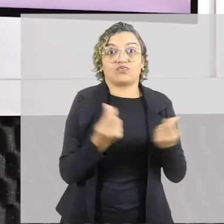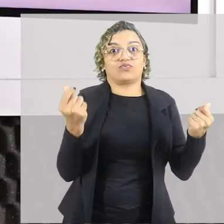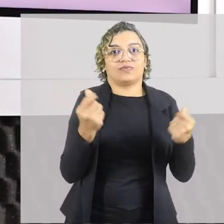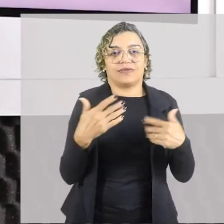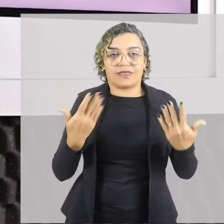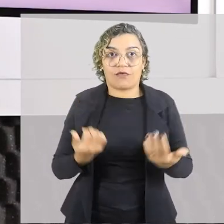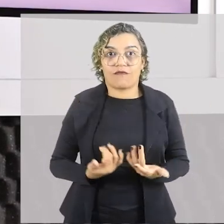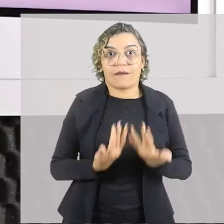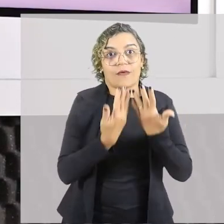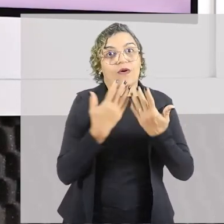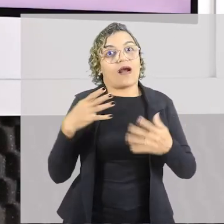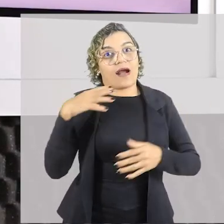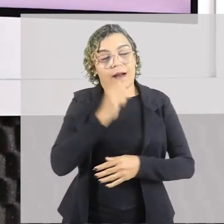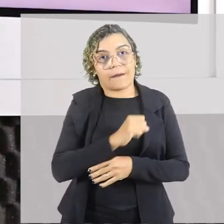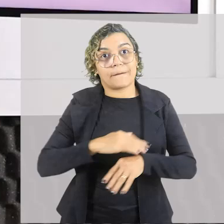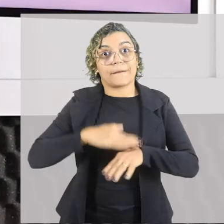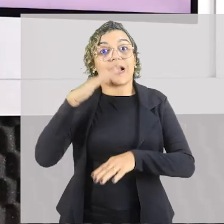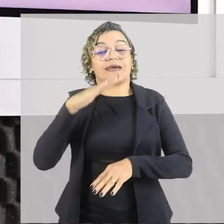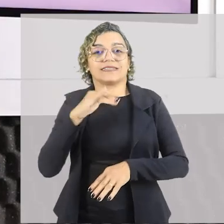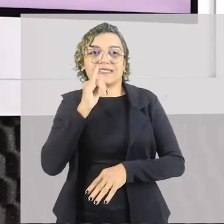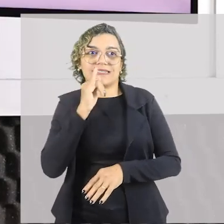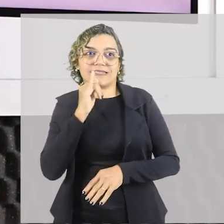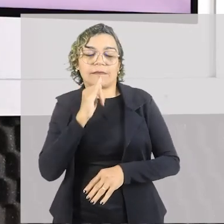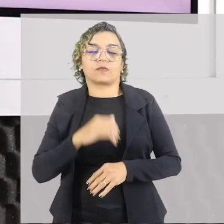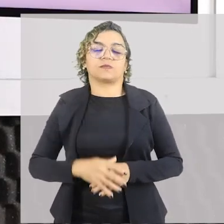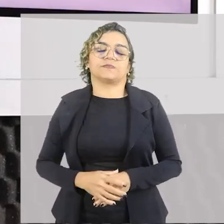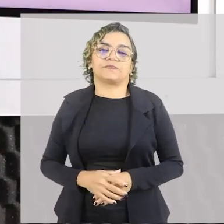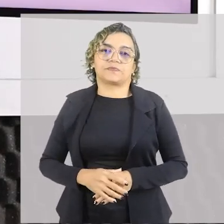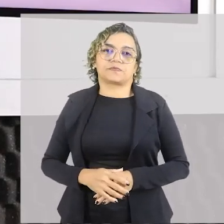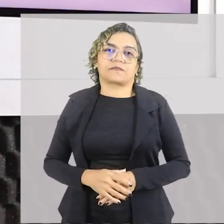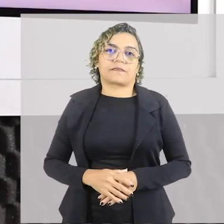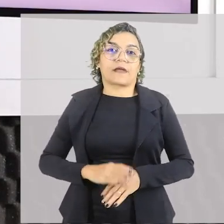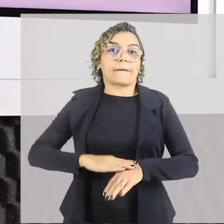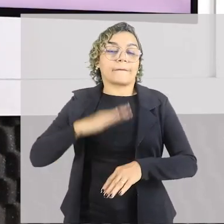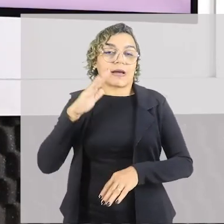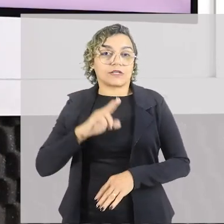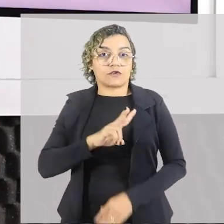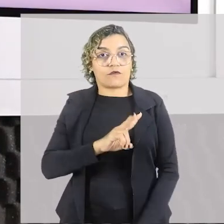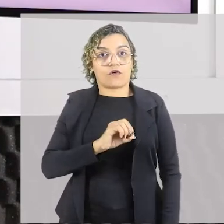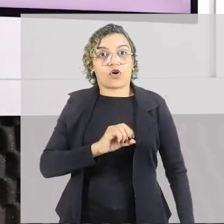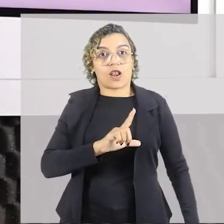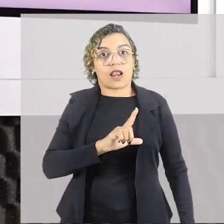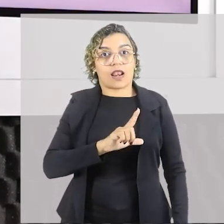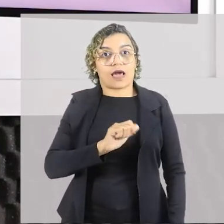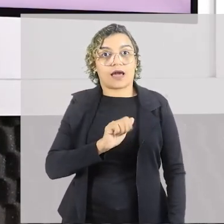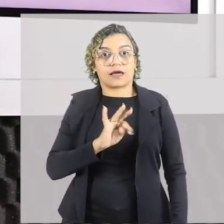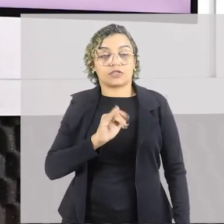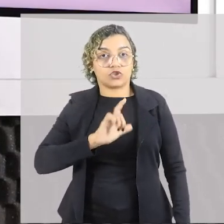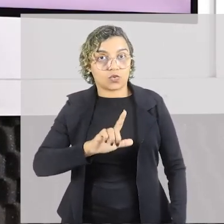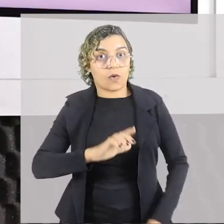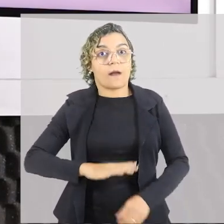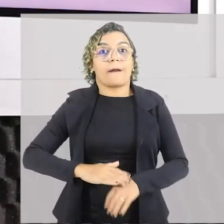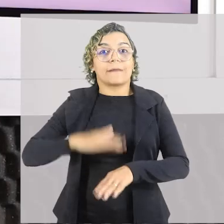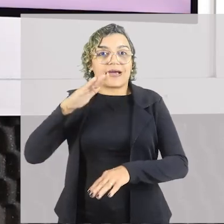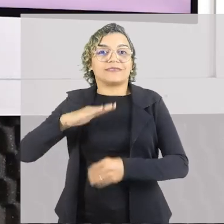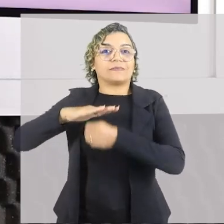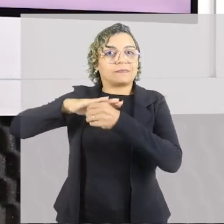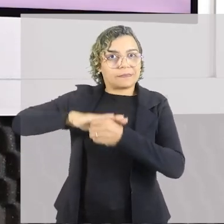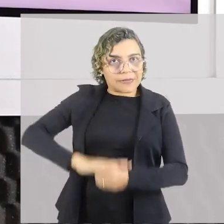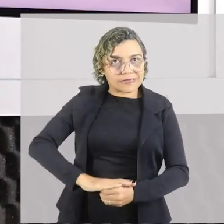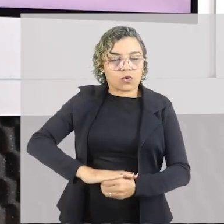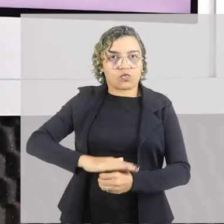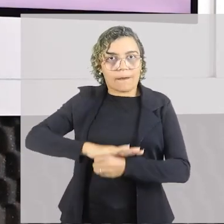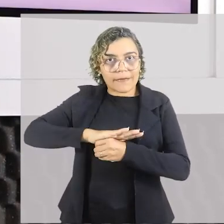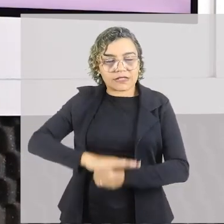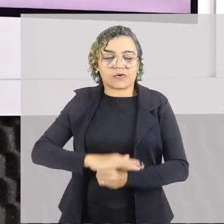liberando muito vapor. Quanto maior for a volatilidade, maior vai ser essa pressão. Por exemplo,